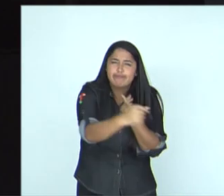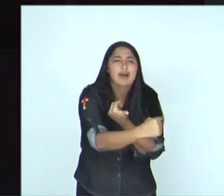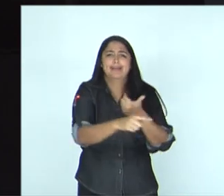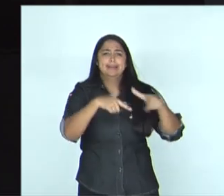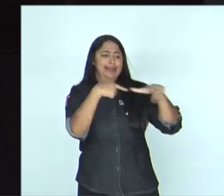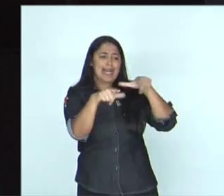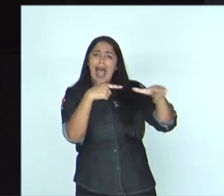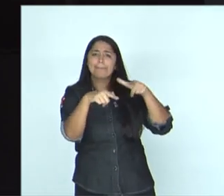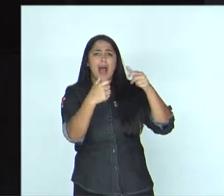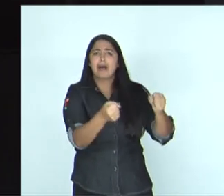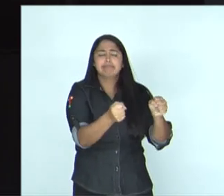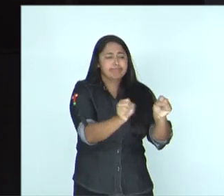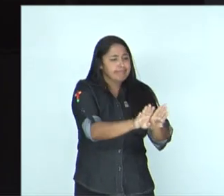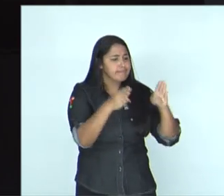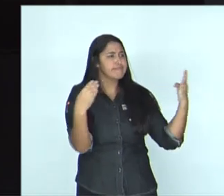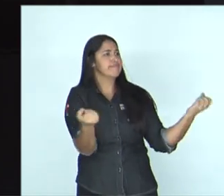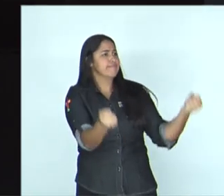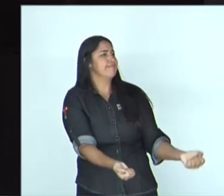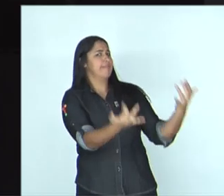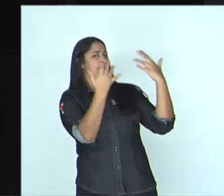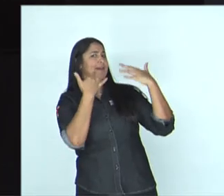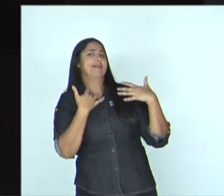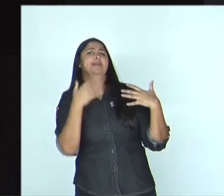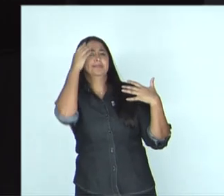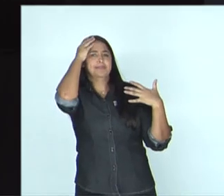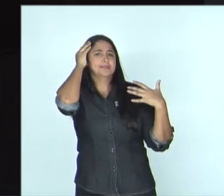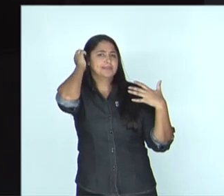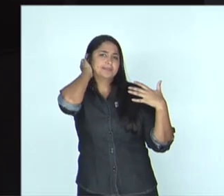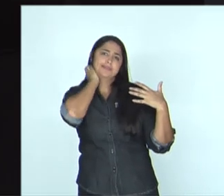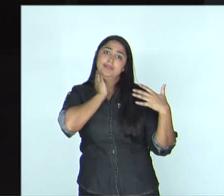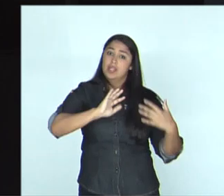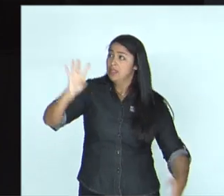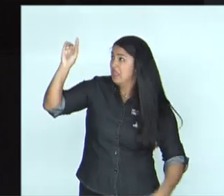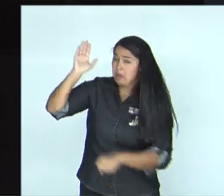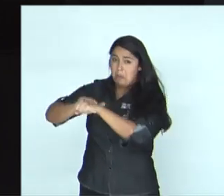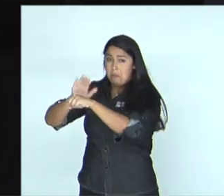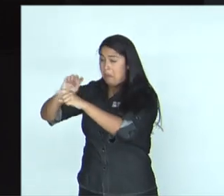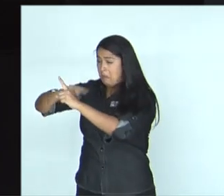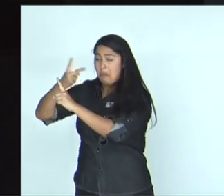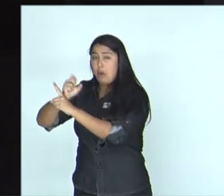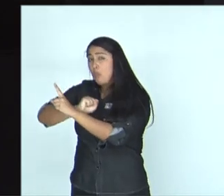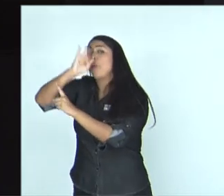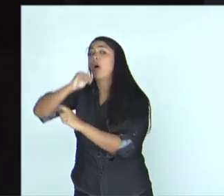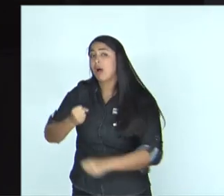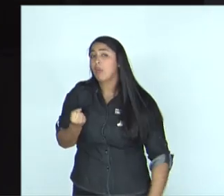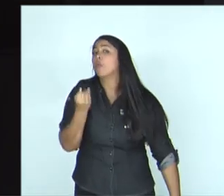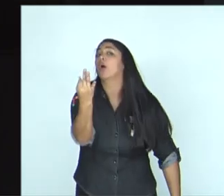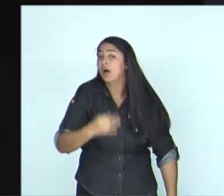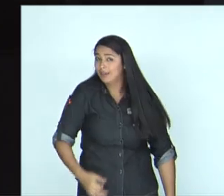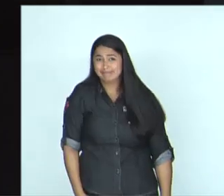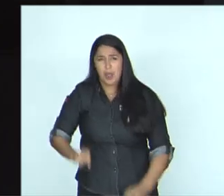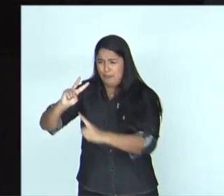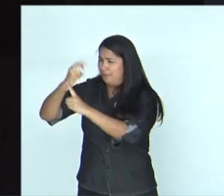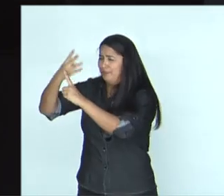negócios. O quanto Deus pode dar para uma semente sua? 1 milhão? 2 milhões? 1 bilhão de